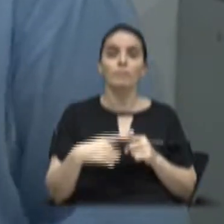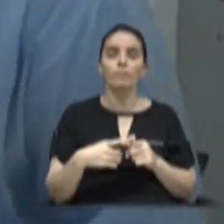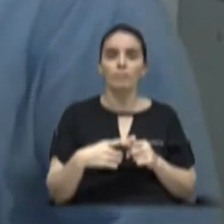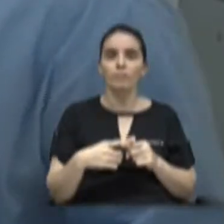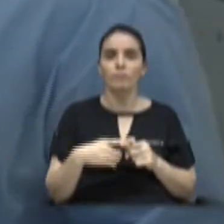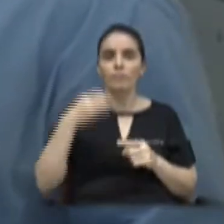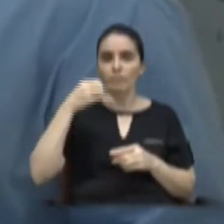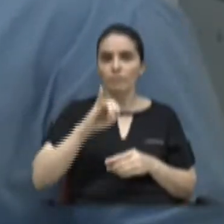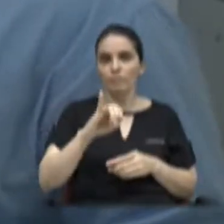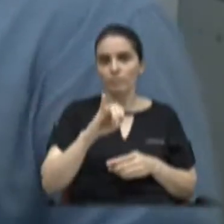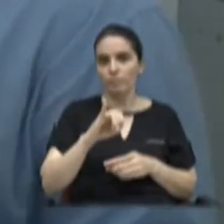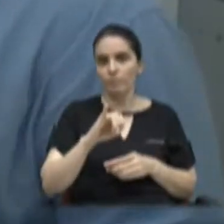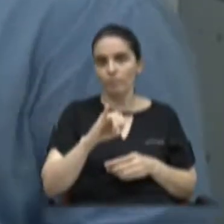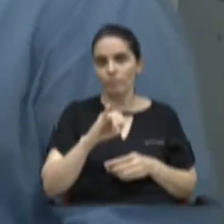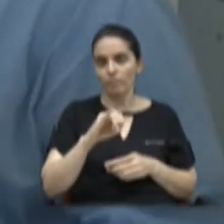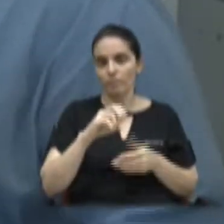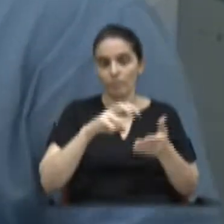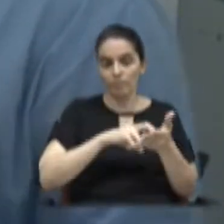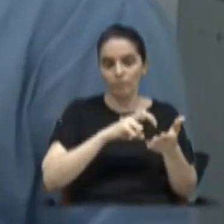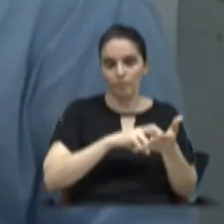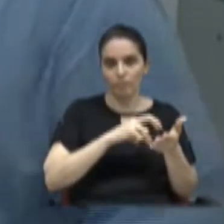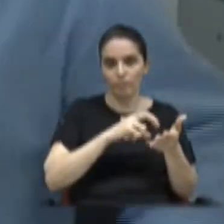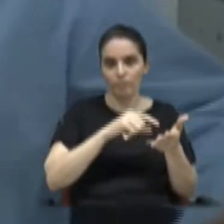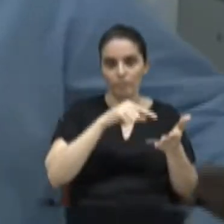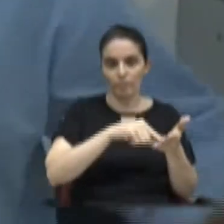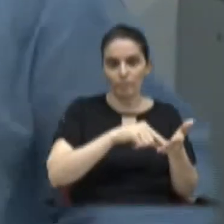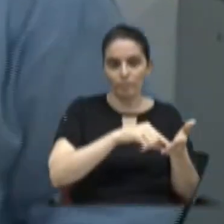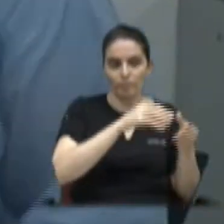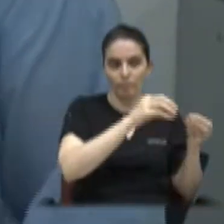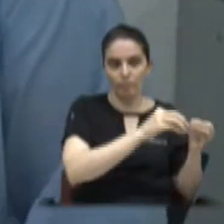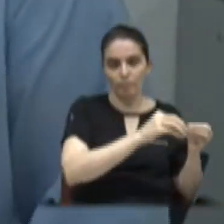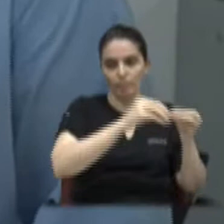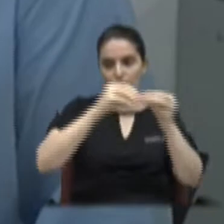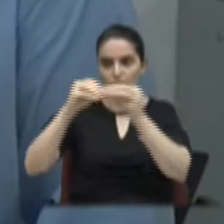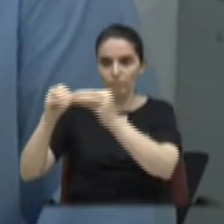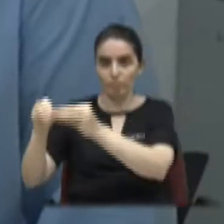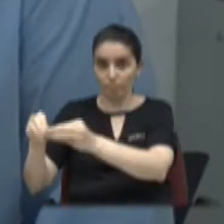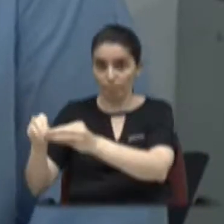essa taxa, aumenta o valor de arrecadação deles também, porque eles ganham uma porcentagem disso.